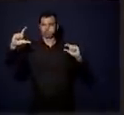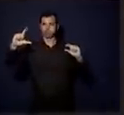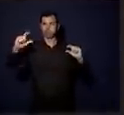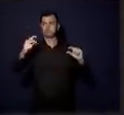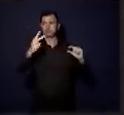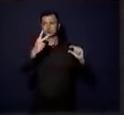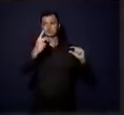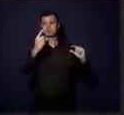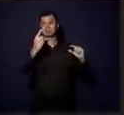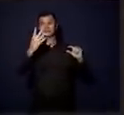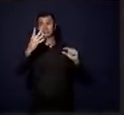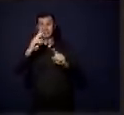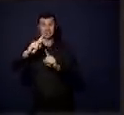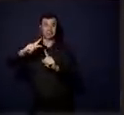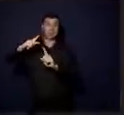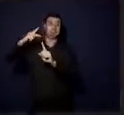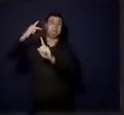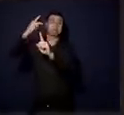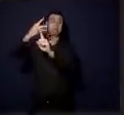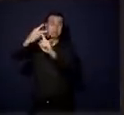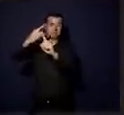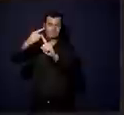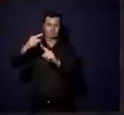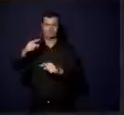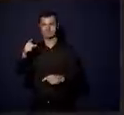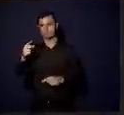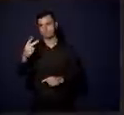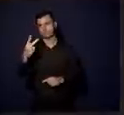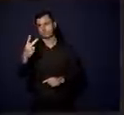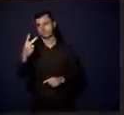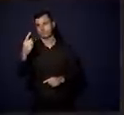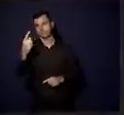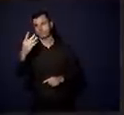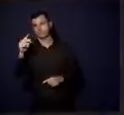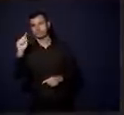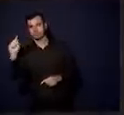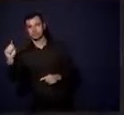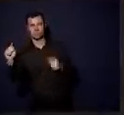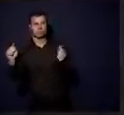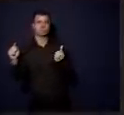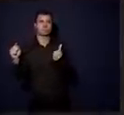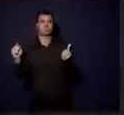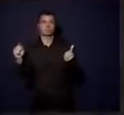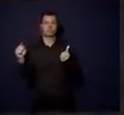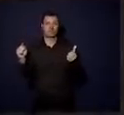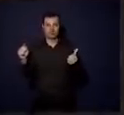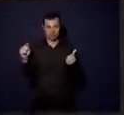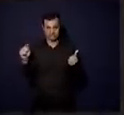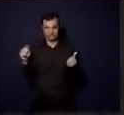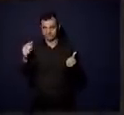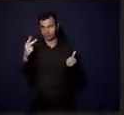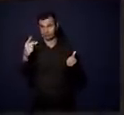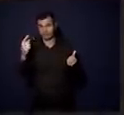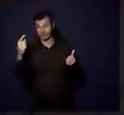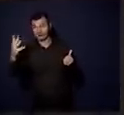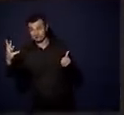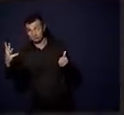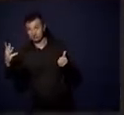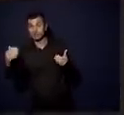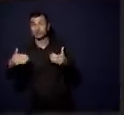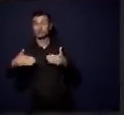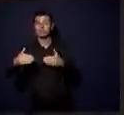vezes Tá certo vamos ganhar 14 mil reais por ano de receita o outro ganha 66 com a com a mudança essa